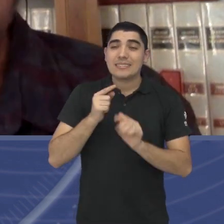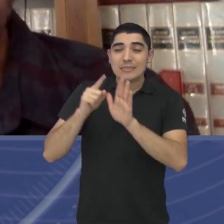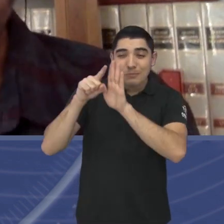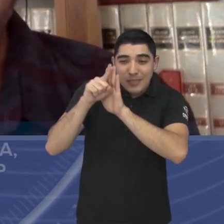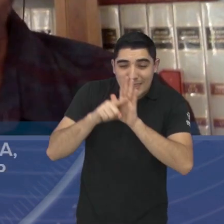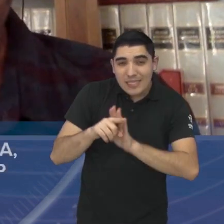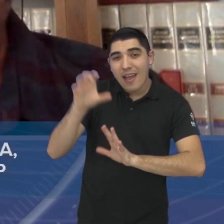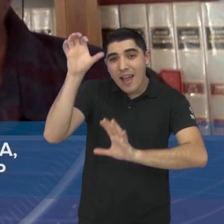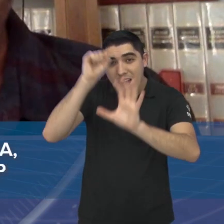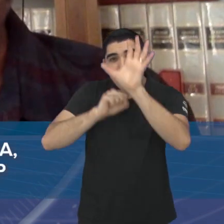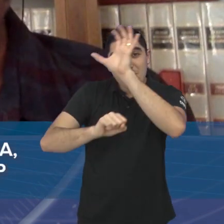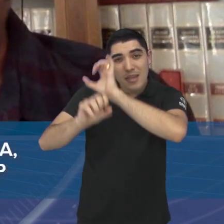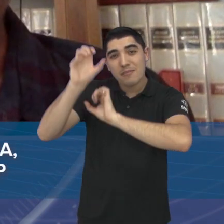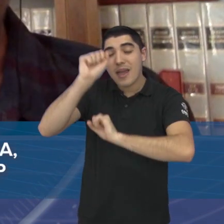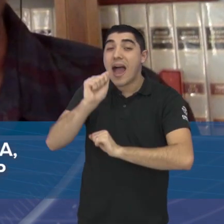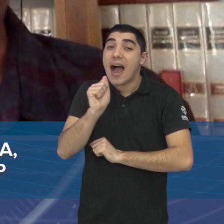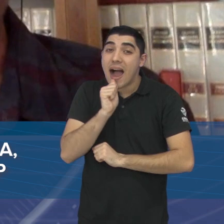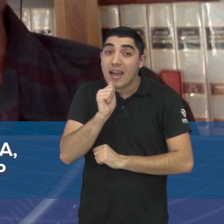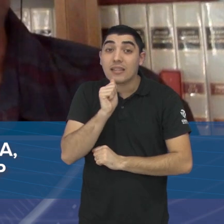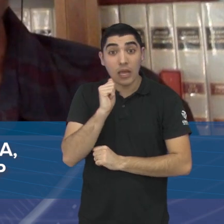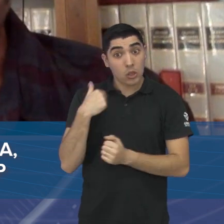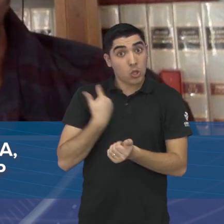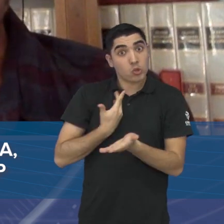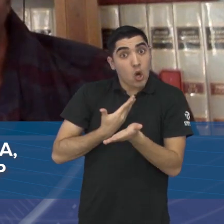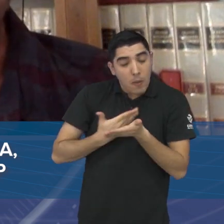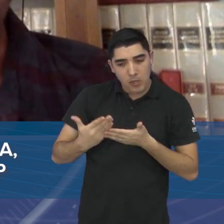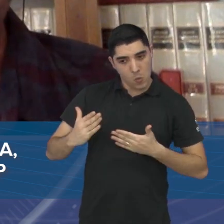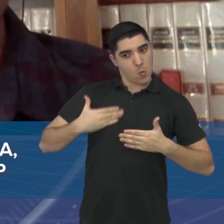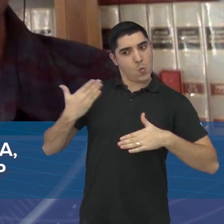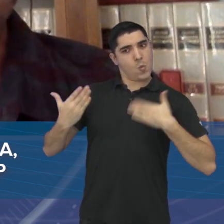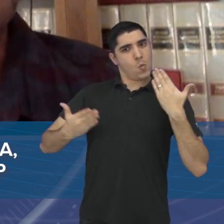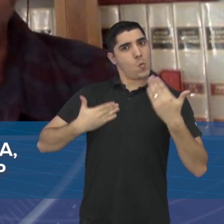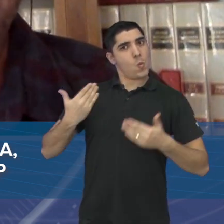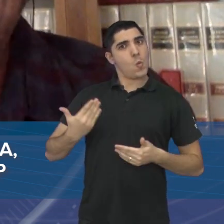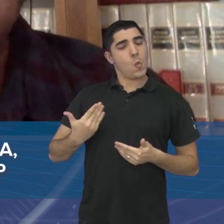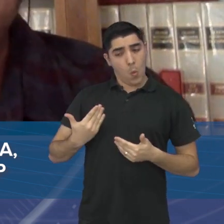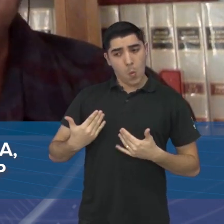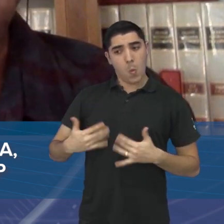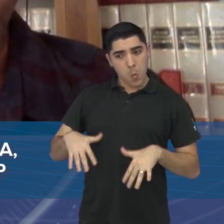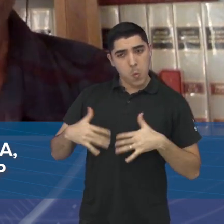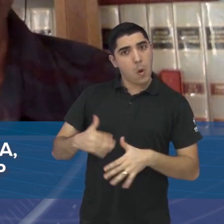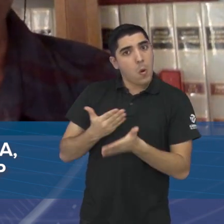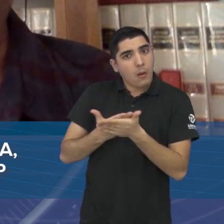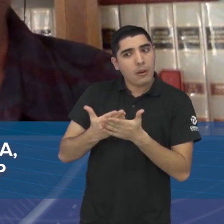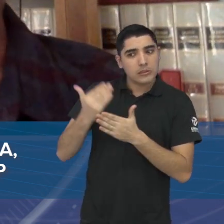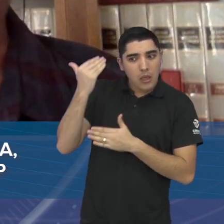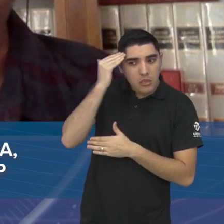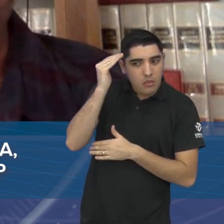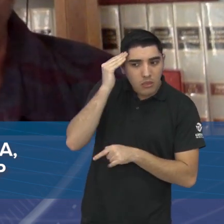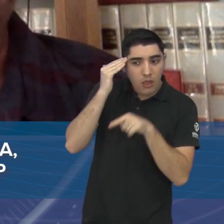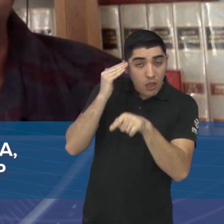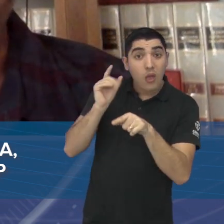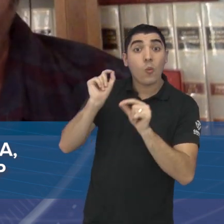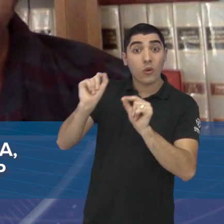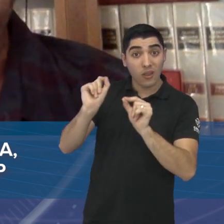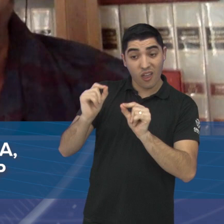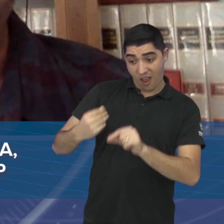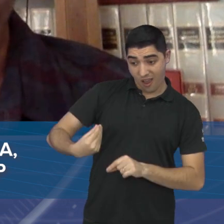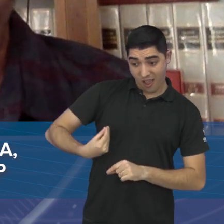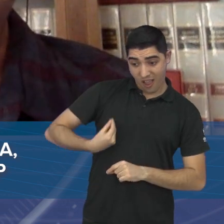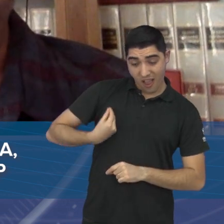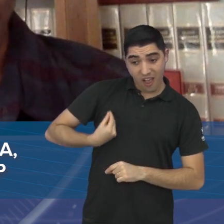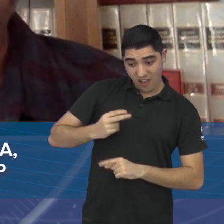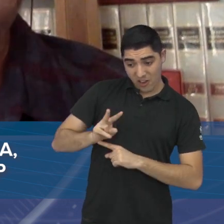a gente ainda está aprendendo e estamos cada vez mais surpresos e adquirindo uma